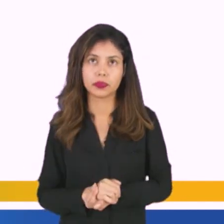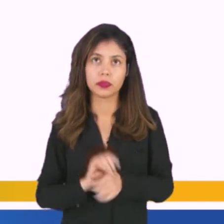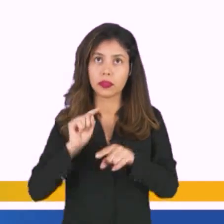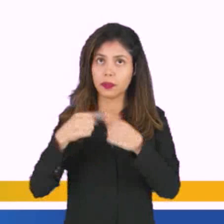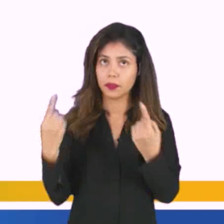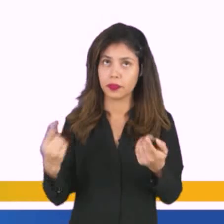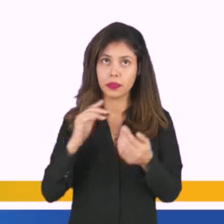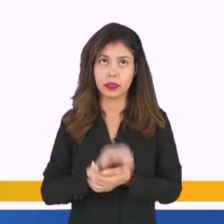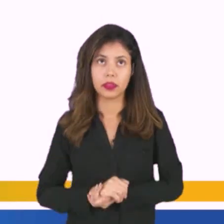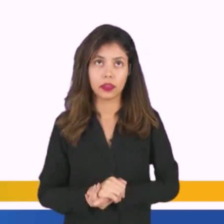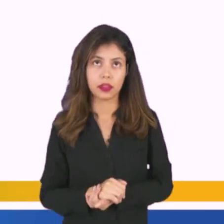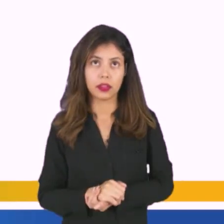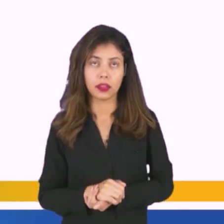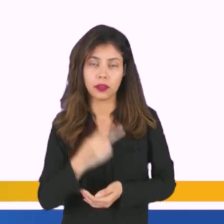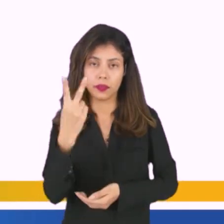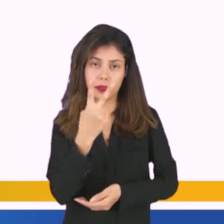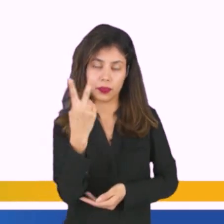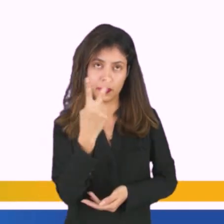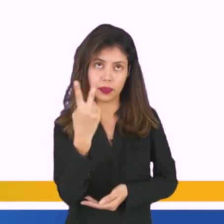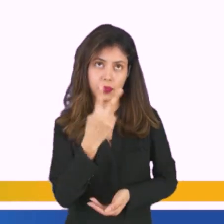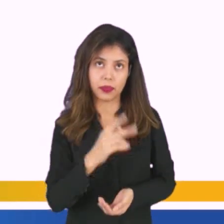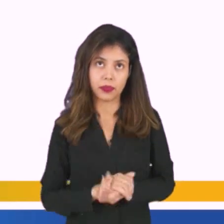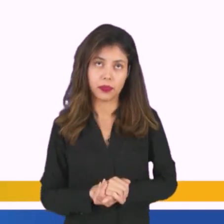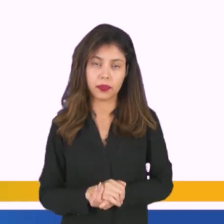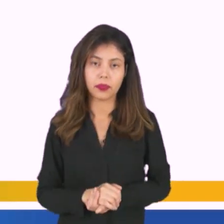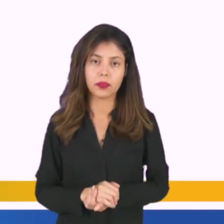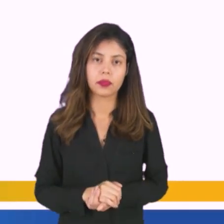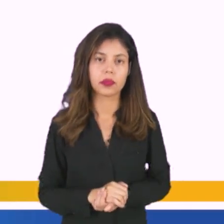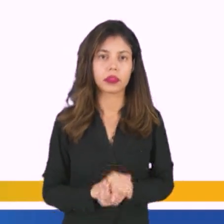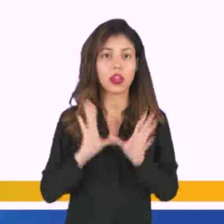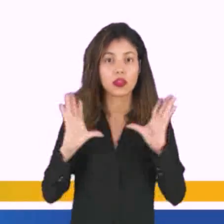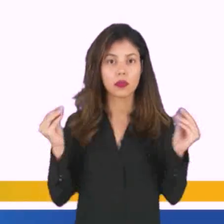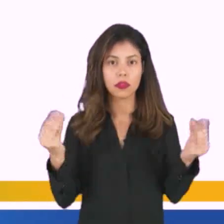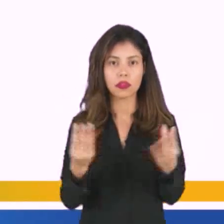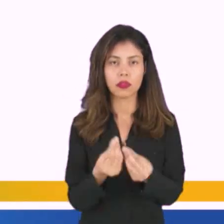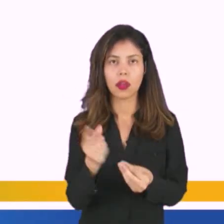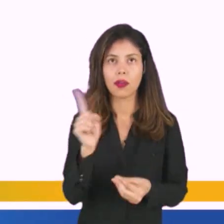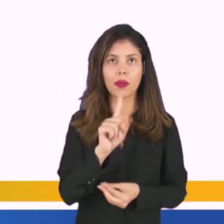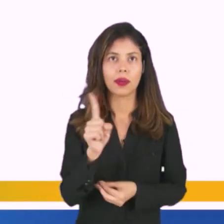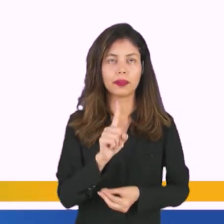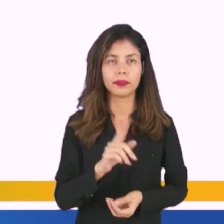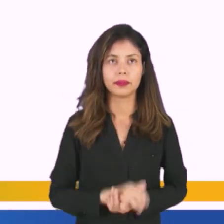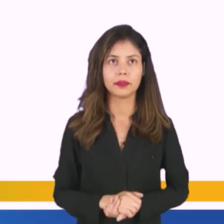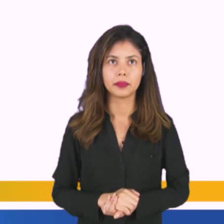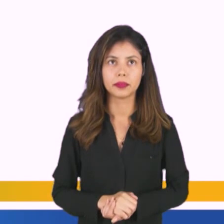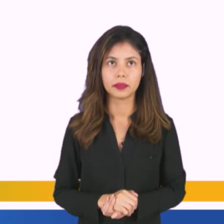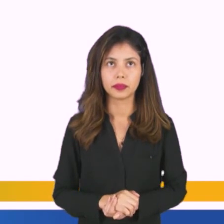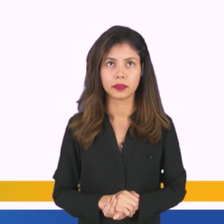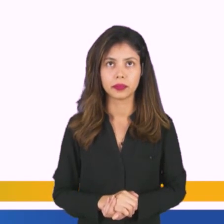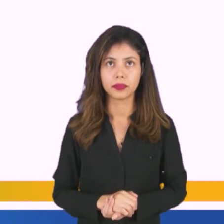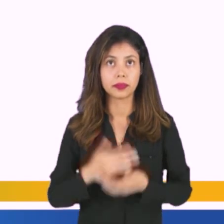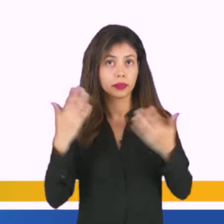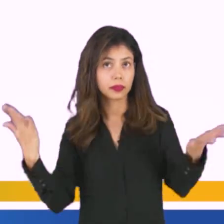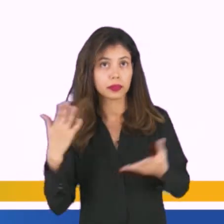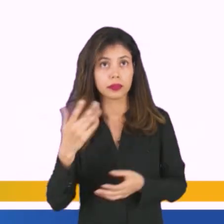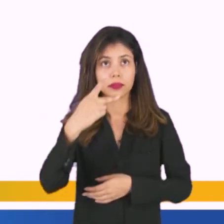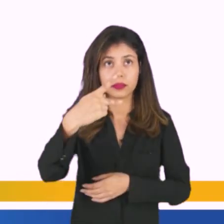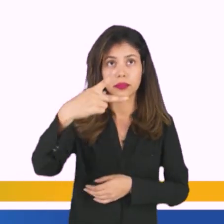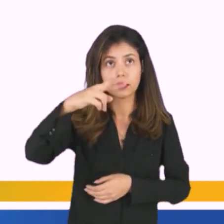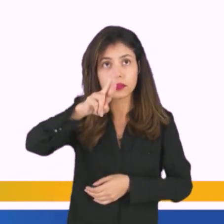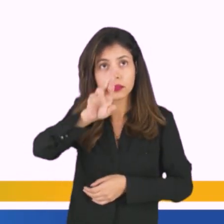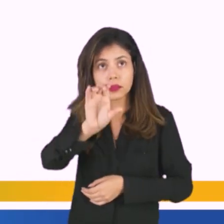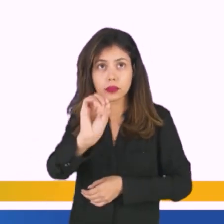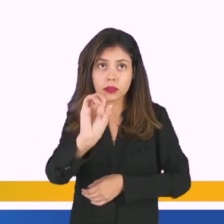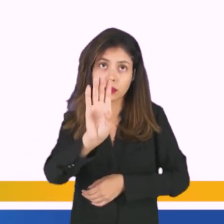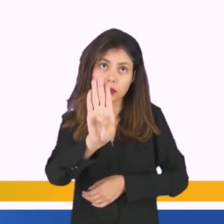essas duas substâncias aqui não são isômeros. Bem, quanto à problemática, Se a gente